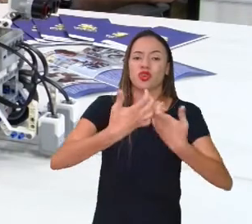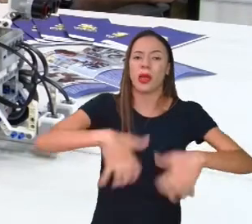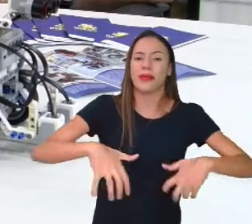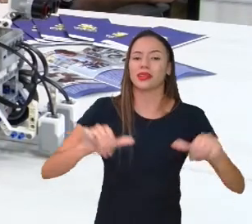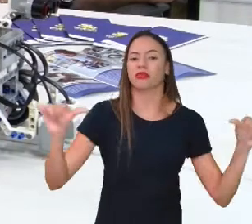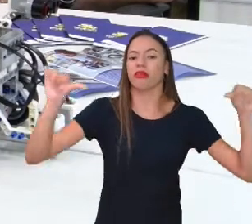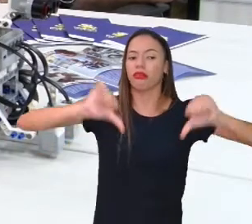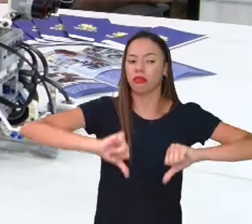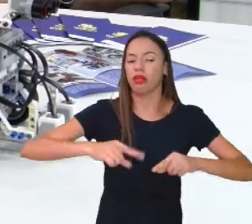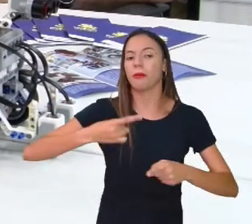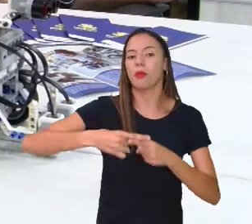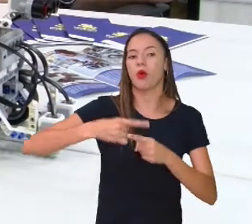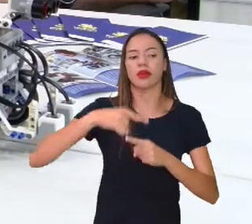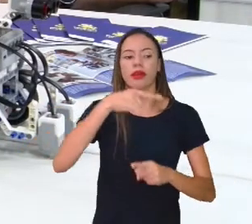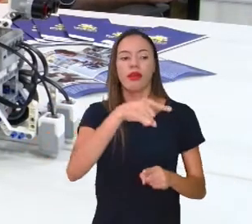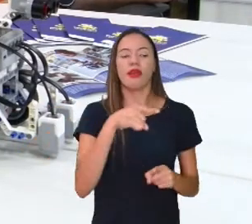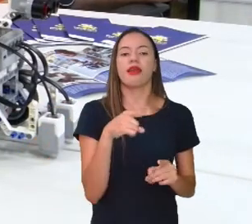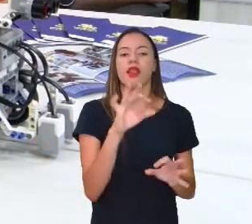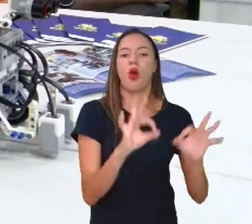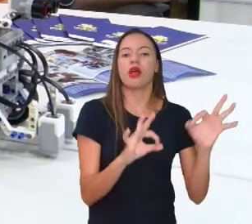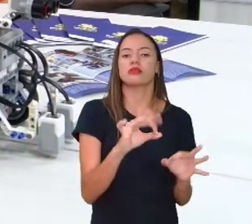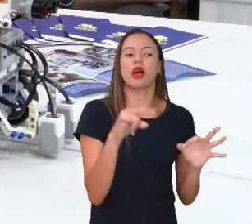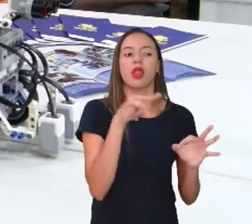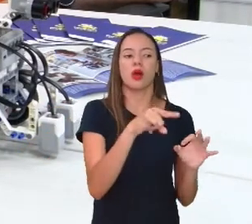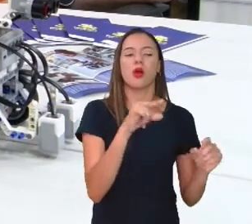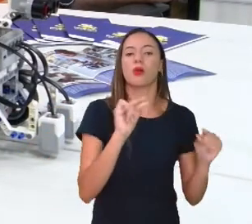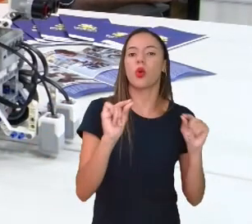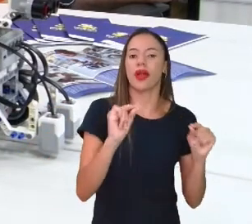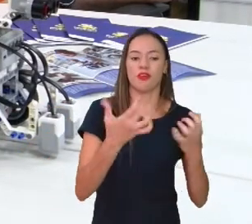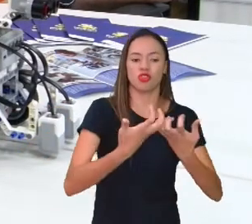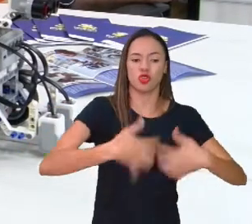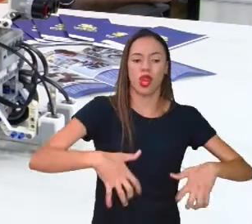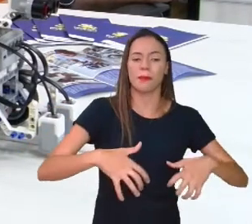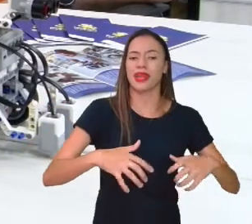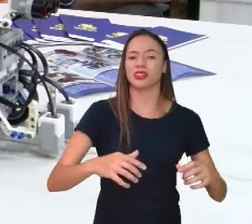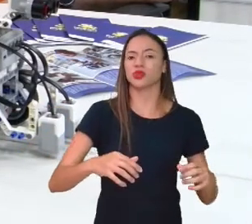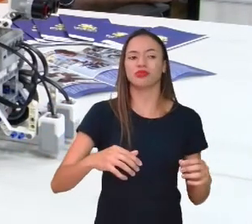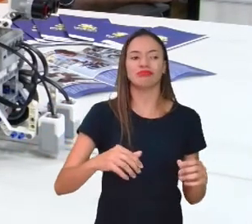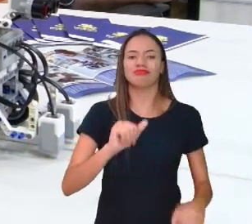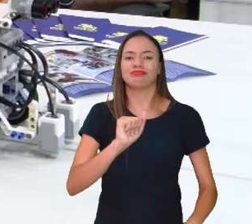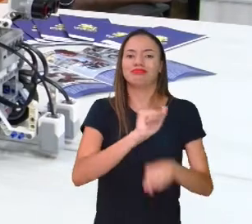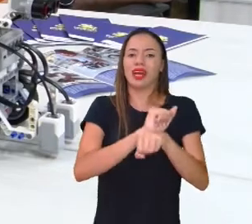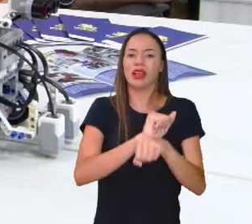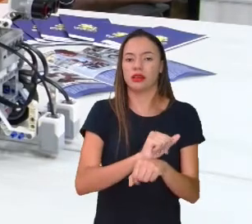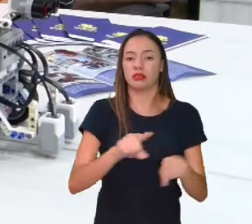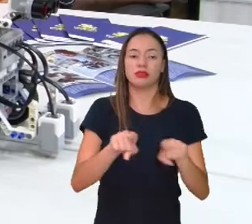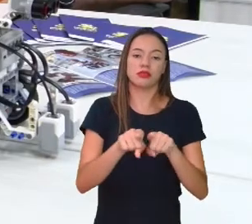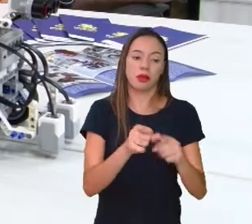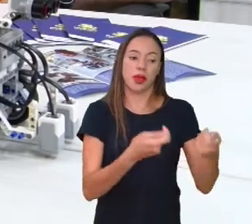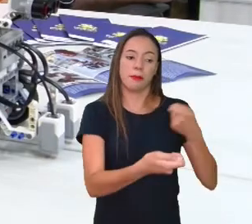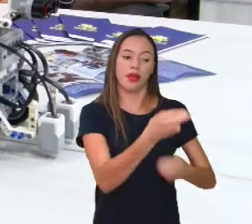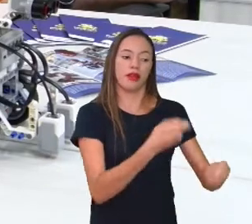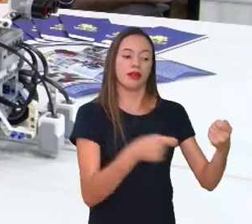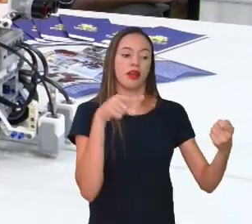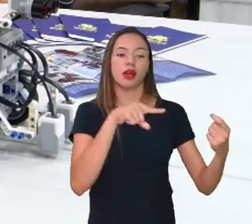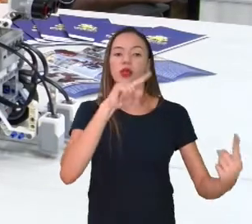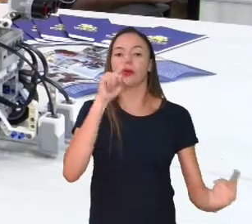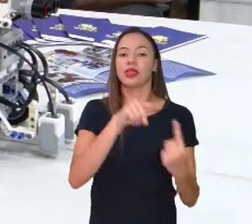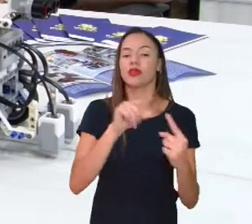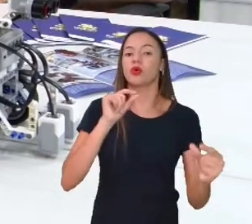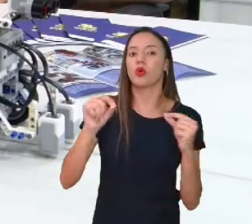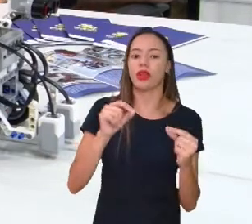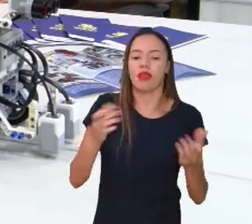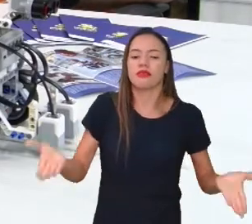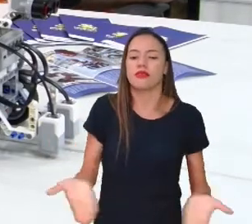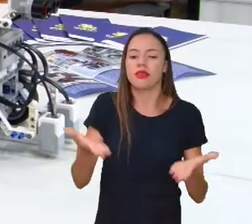essa programação, digamos assim. E qual é o intuito do mercado, né? Fazer a gente ter mais e mais e mais e